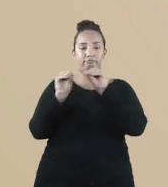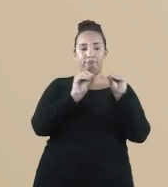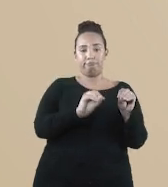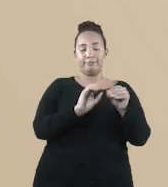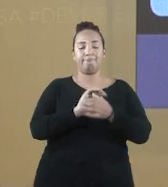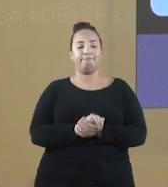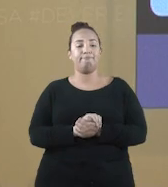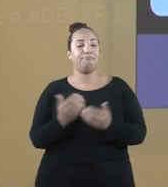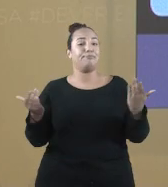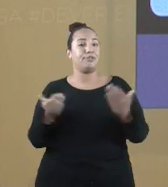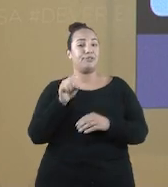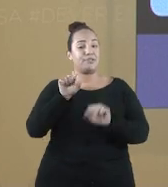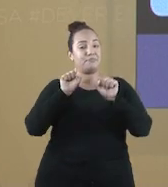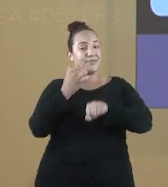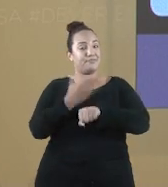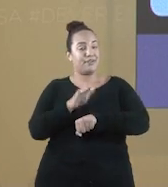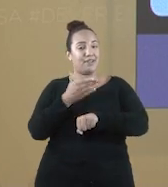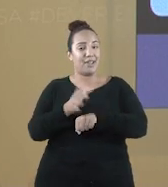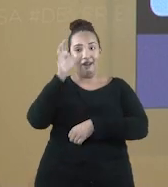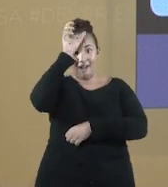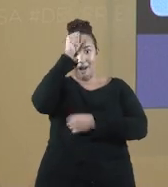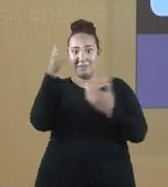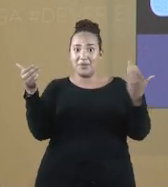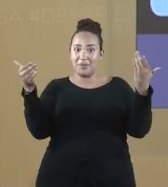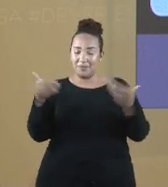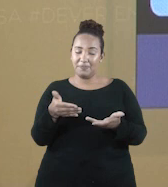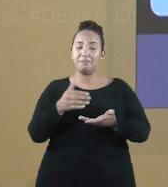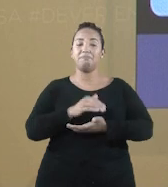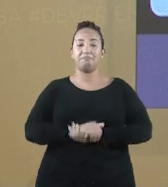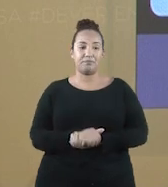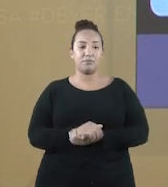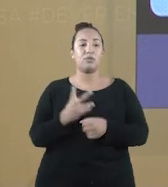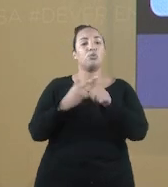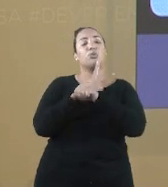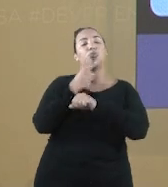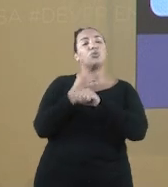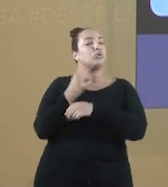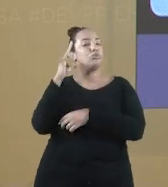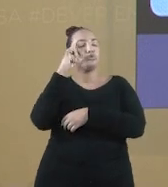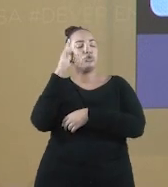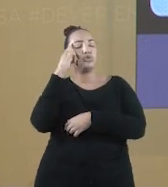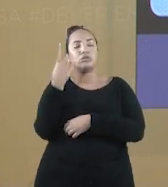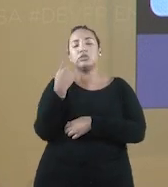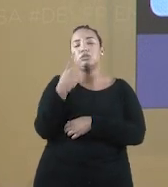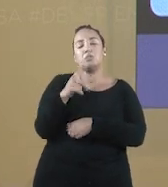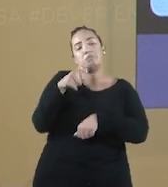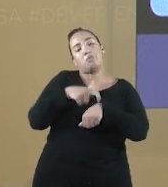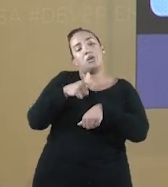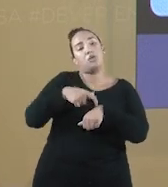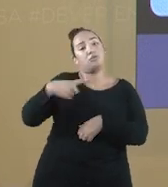vírgula. Agora, que tal você treinar esse conhecimento que você aprendeu? Procure no seu dia a dia